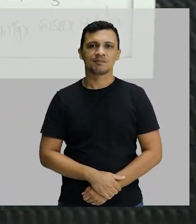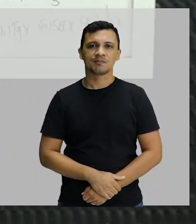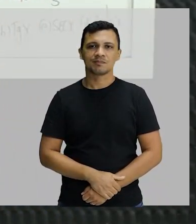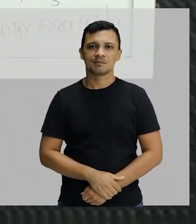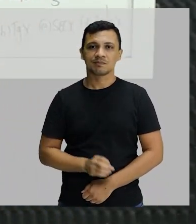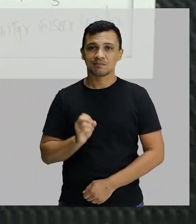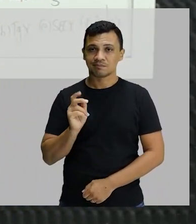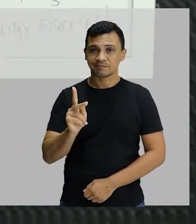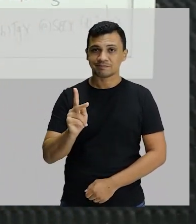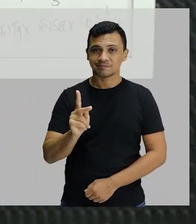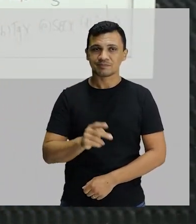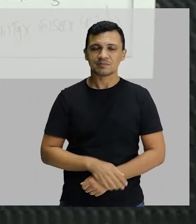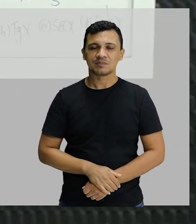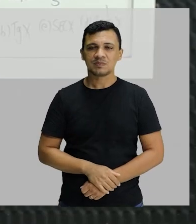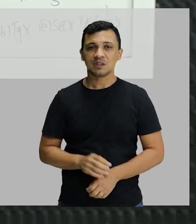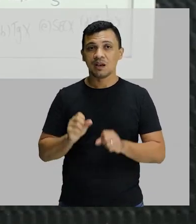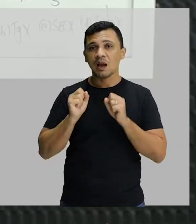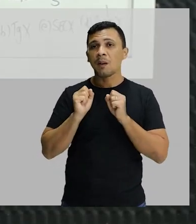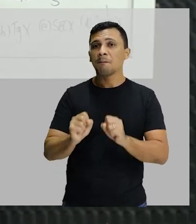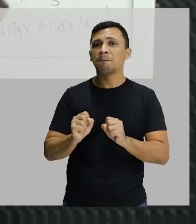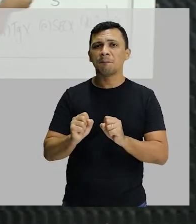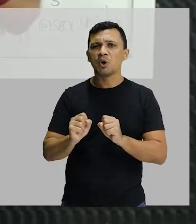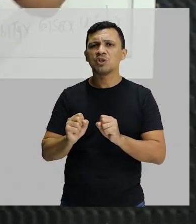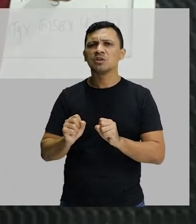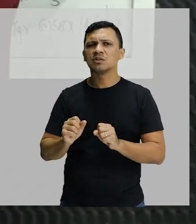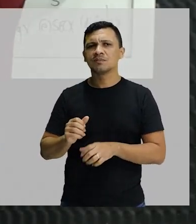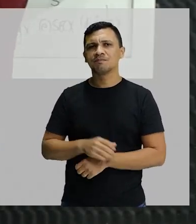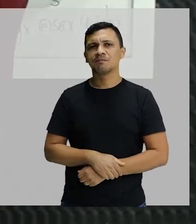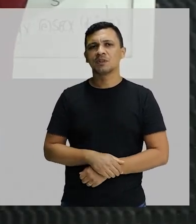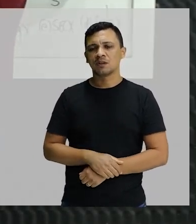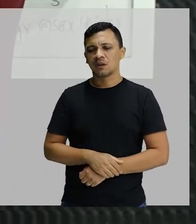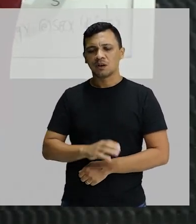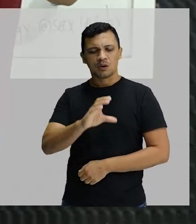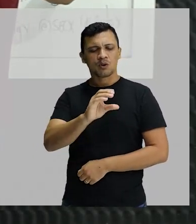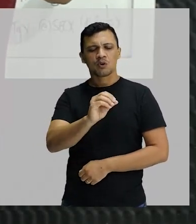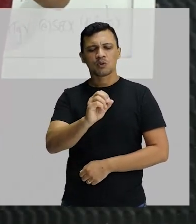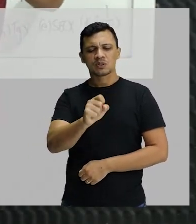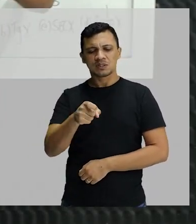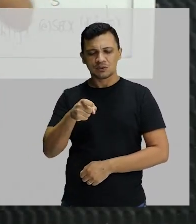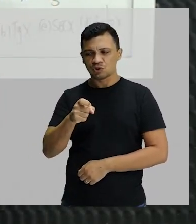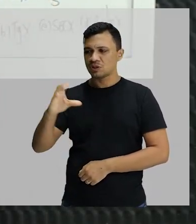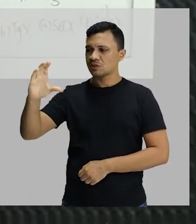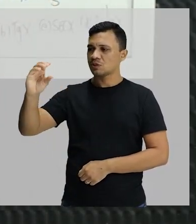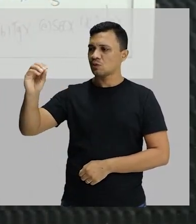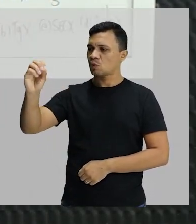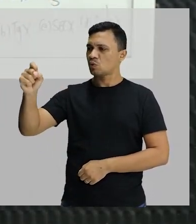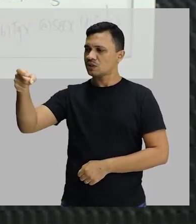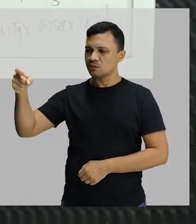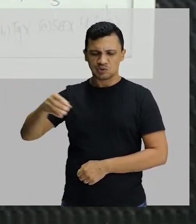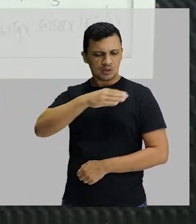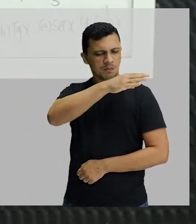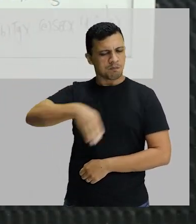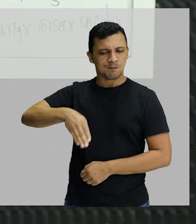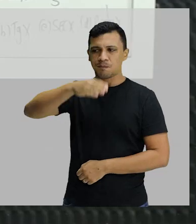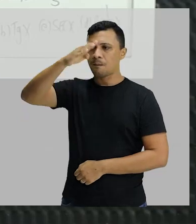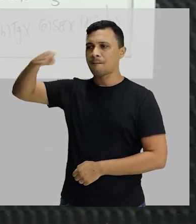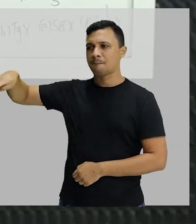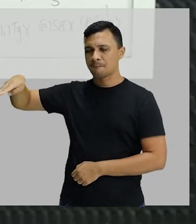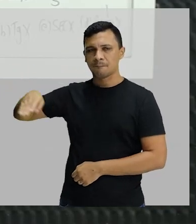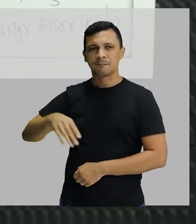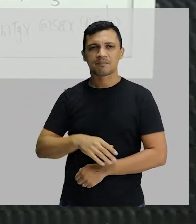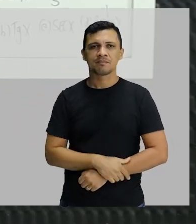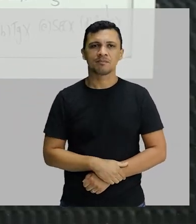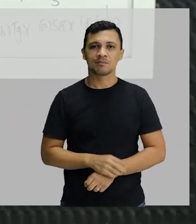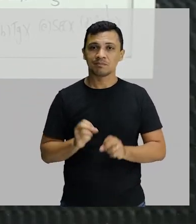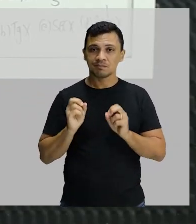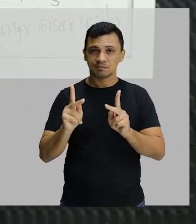Beleza? E aí você pode cancelar ó, cosseno de x com cosseno de x. Ok?